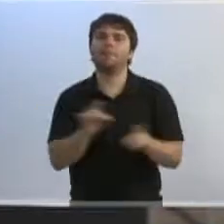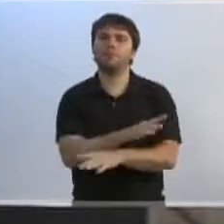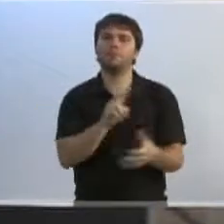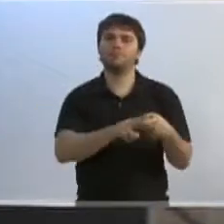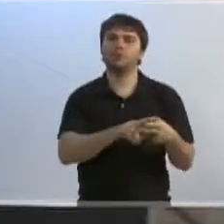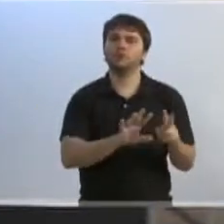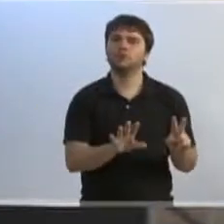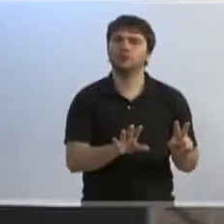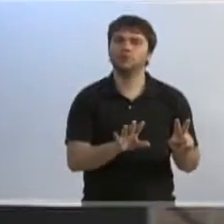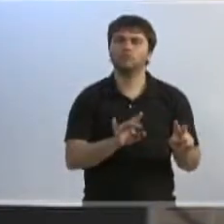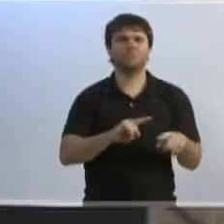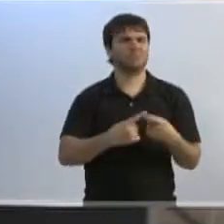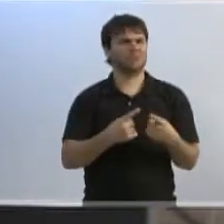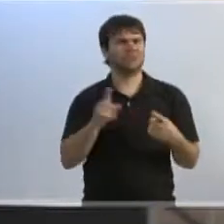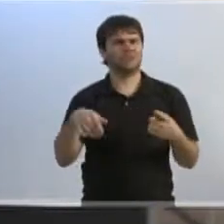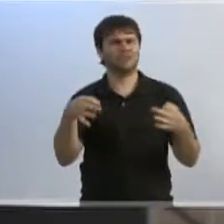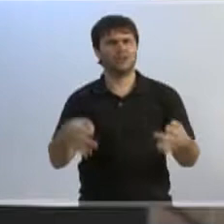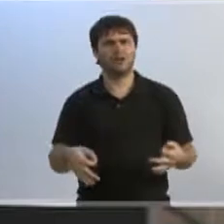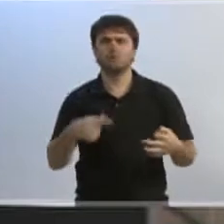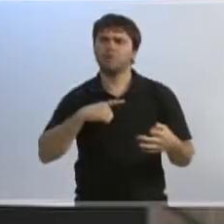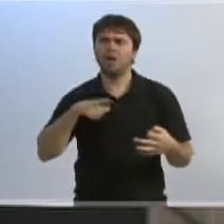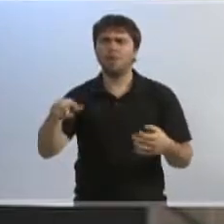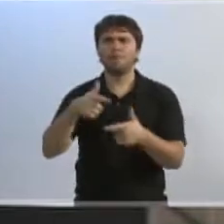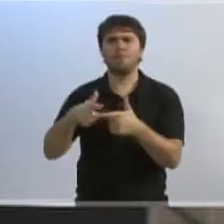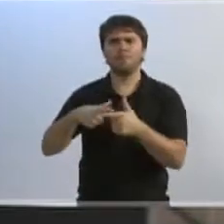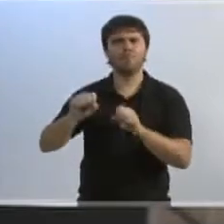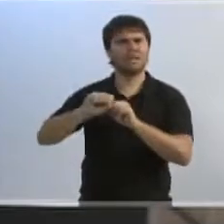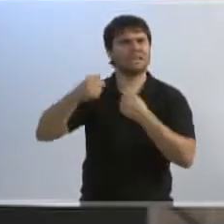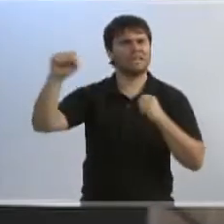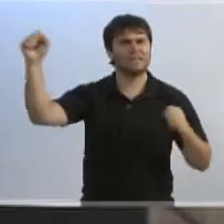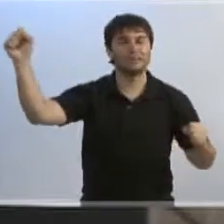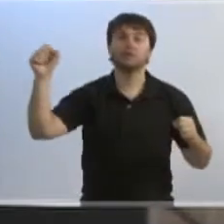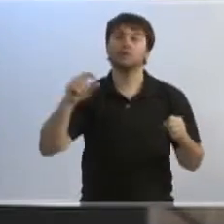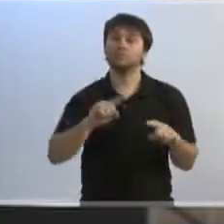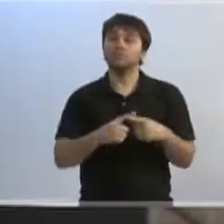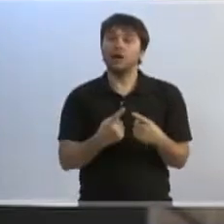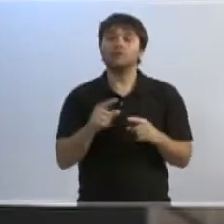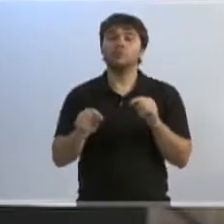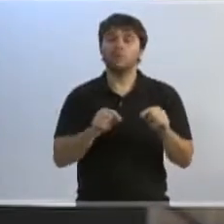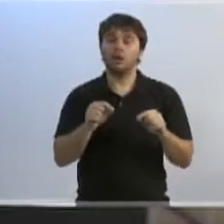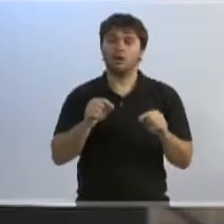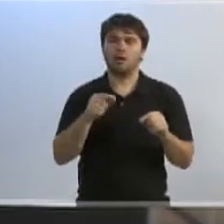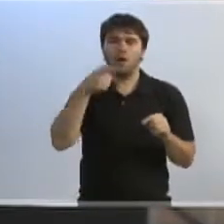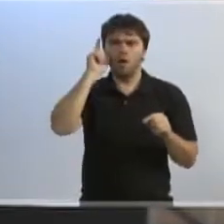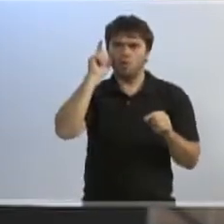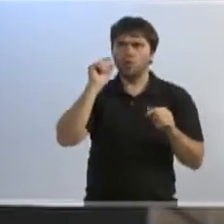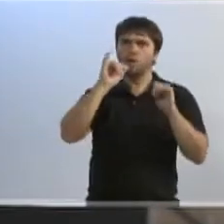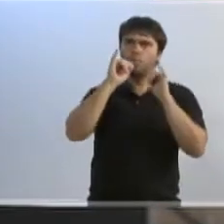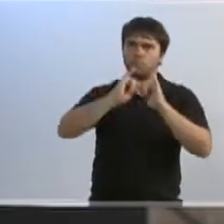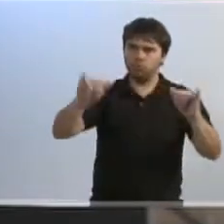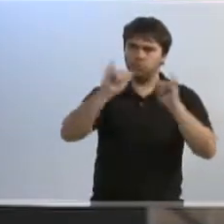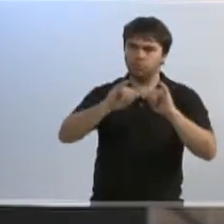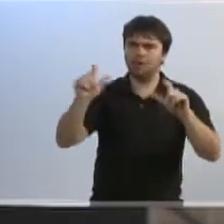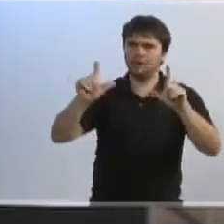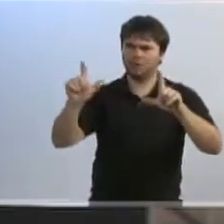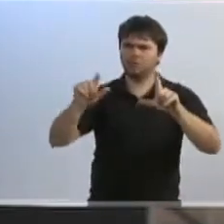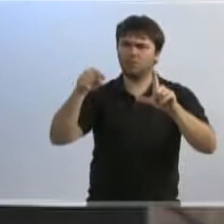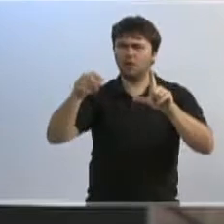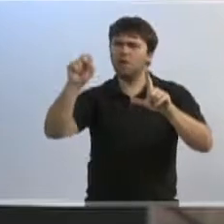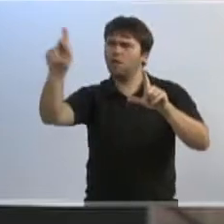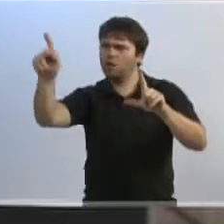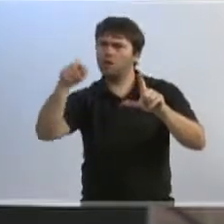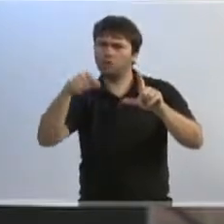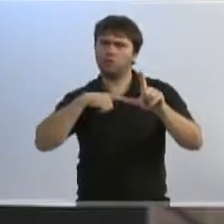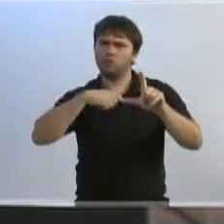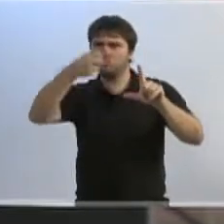muito grande que nós temos e que está sendo colocado. E ontem, o que foi feito, sobretudo, uma chamada. A matéria, ok, a matéria